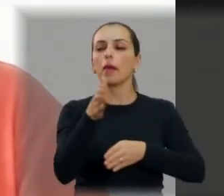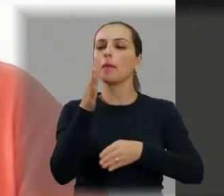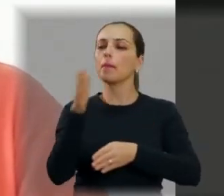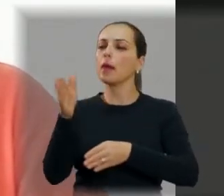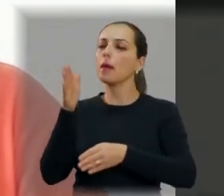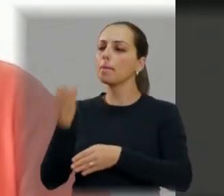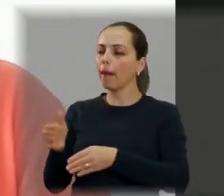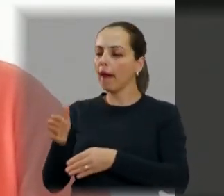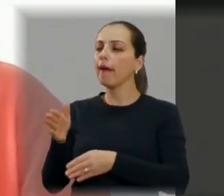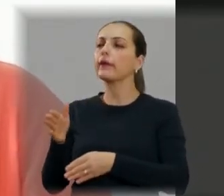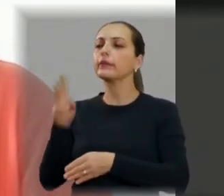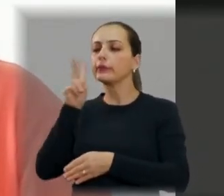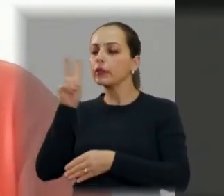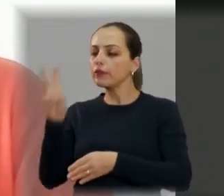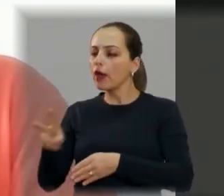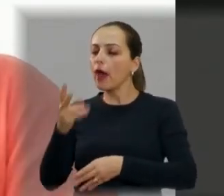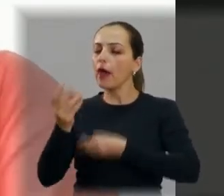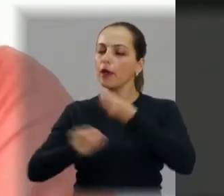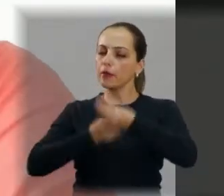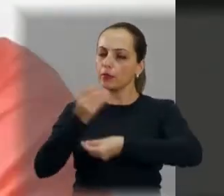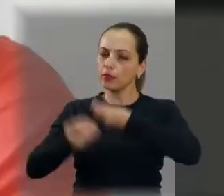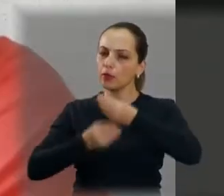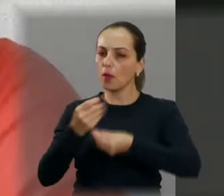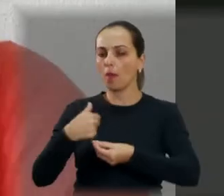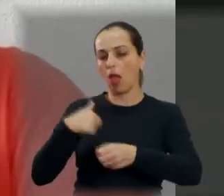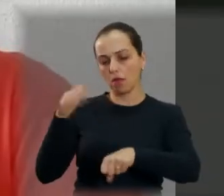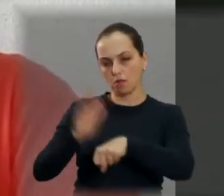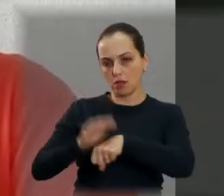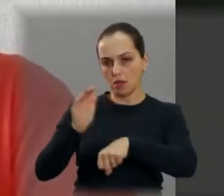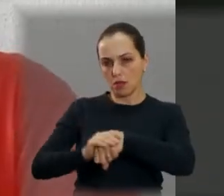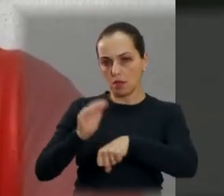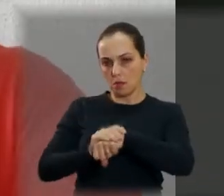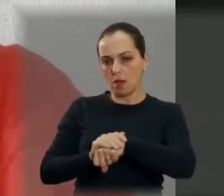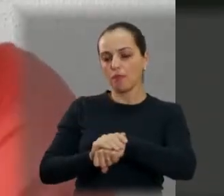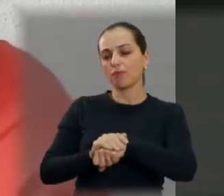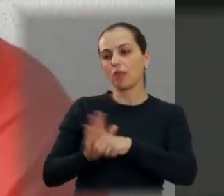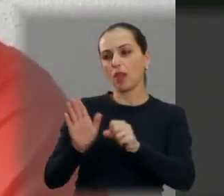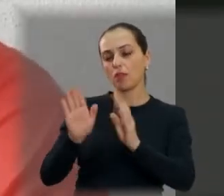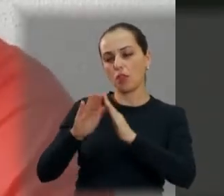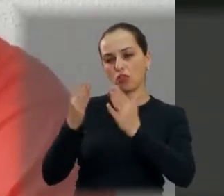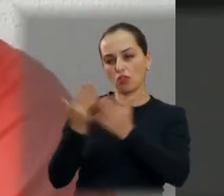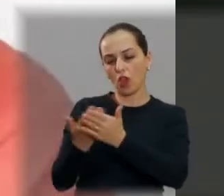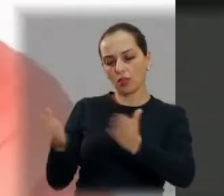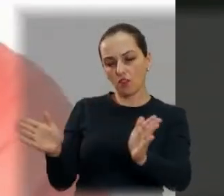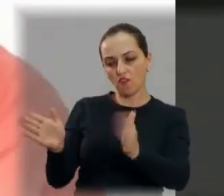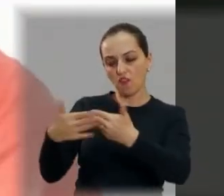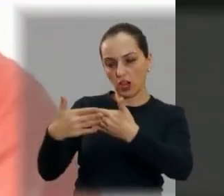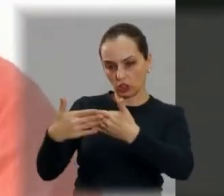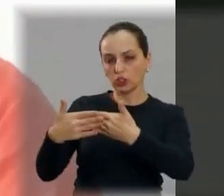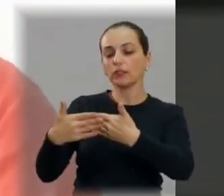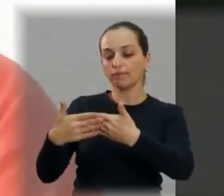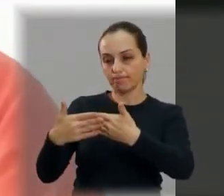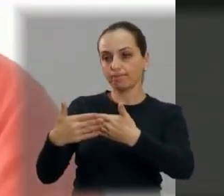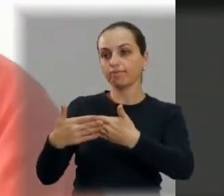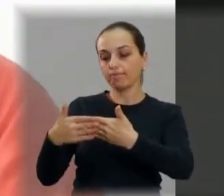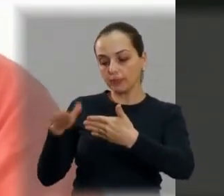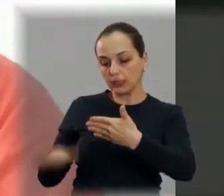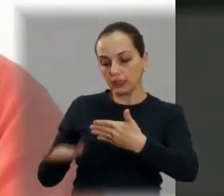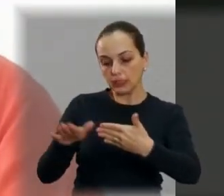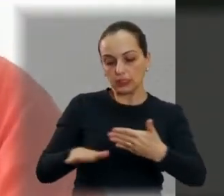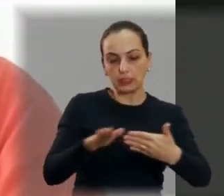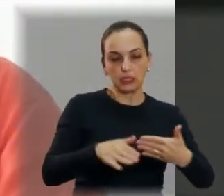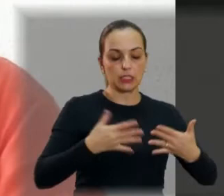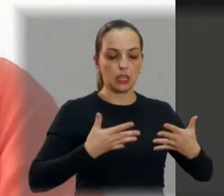nas escolas, algumas que ficaram sob a minha responsabilidade, que não estão abertas ainda, não estão recebendo crianças,